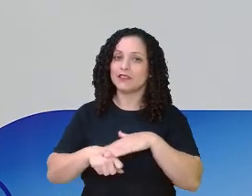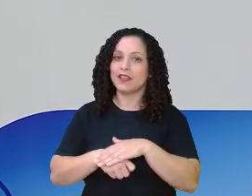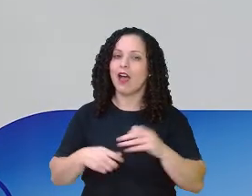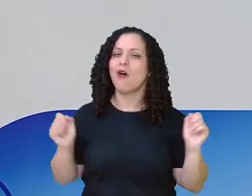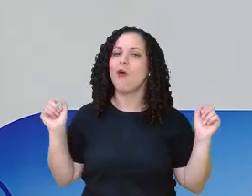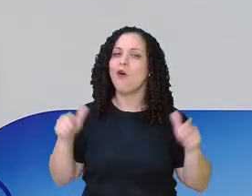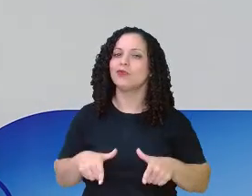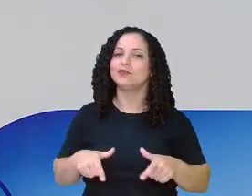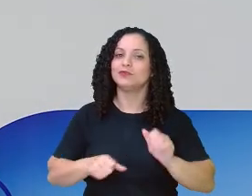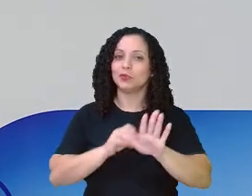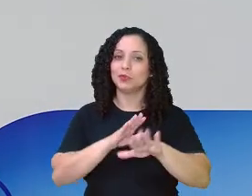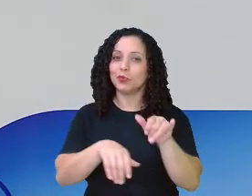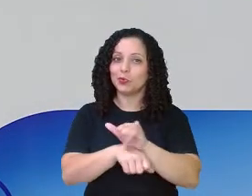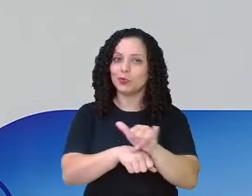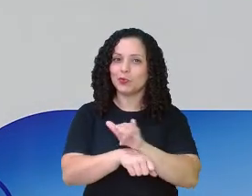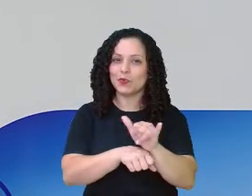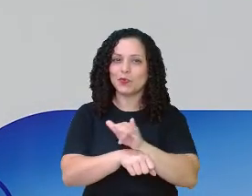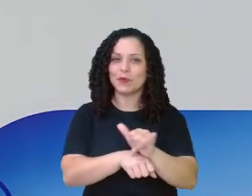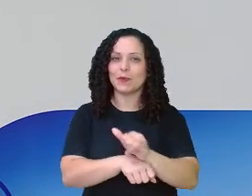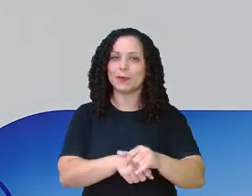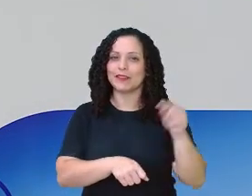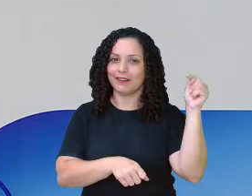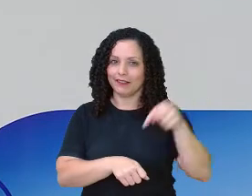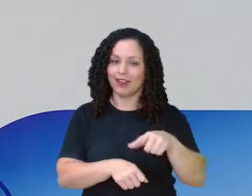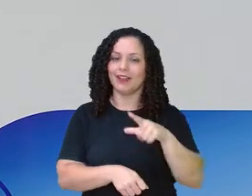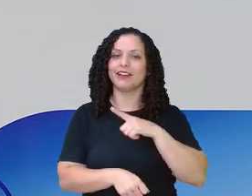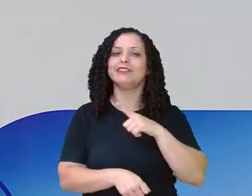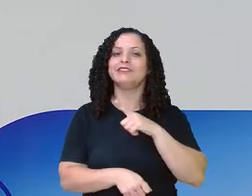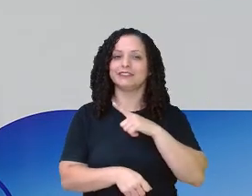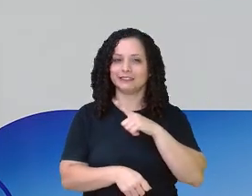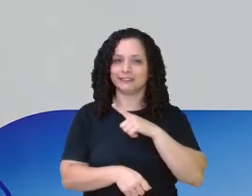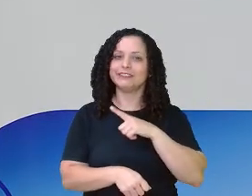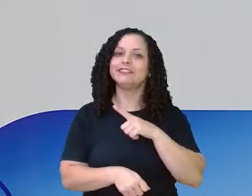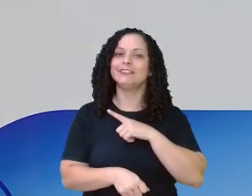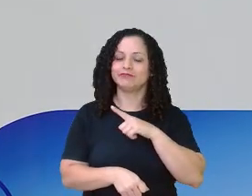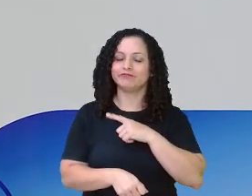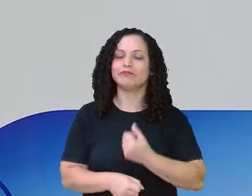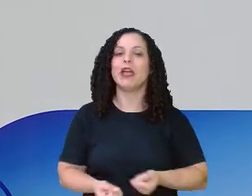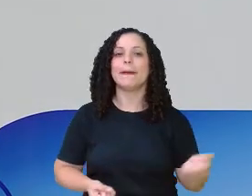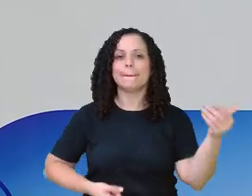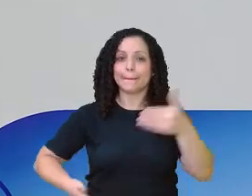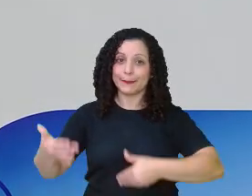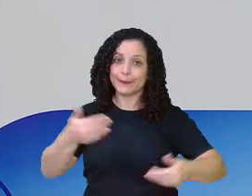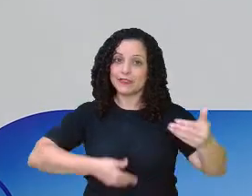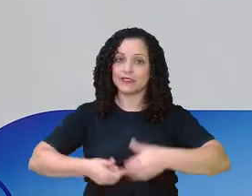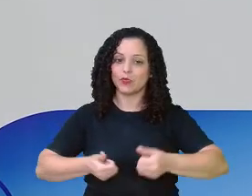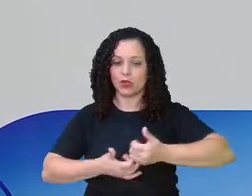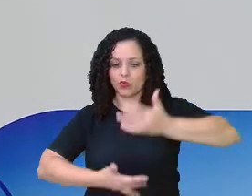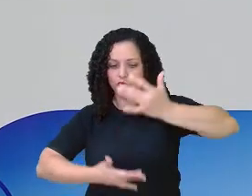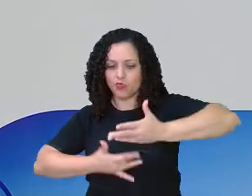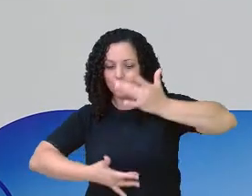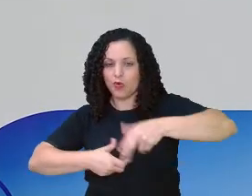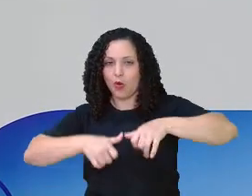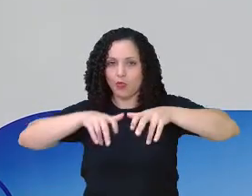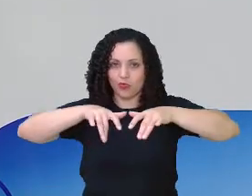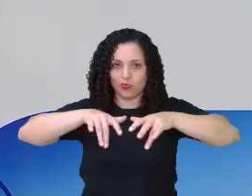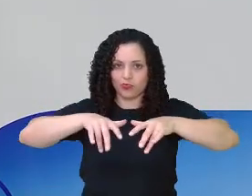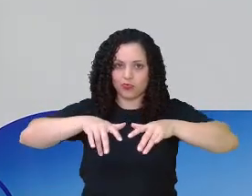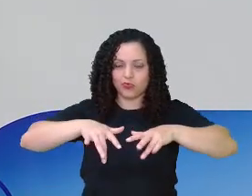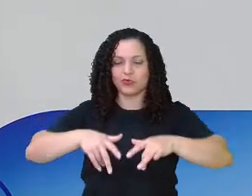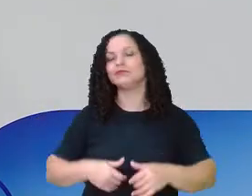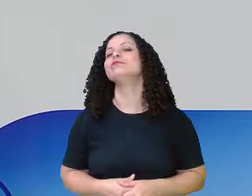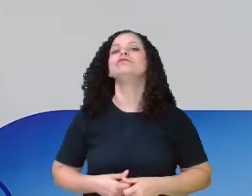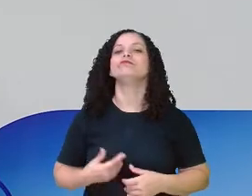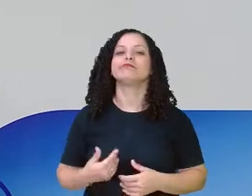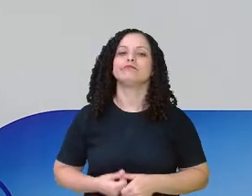aonde? No YouTube. O YouTube tem condições de você conversar com o Ricardinho lá numa boa, porque lá tem uns comentários, o Ricardinho responde e vai ser